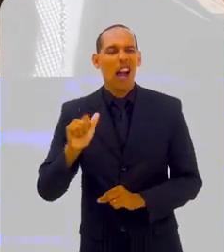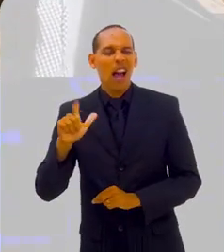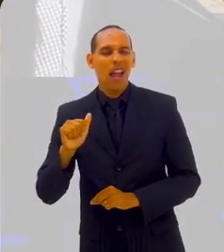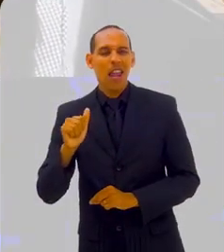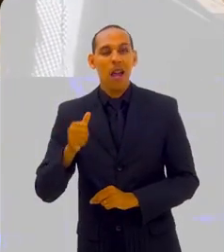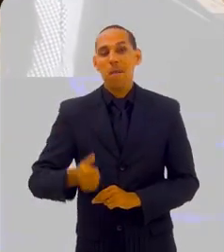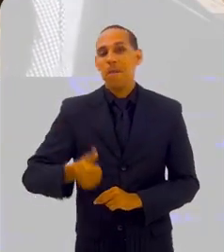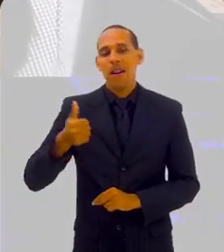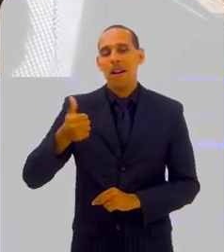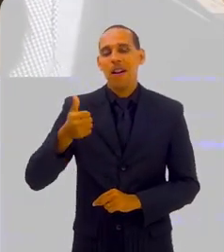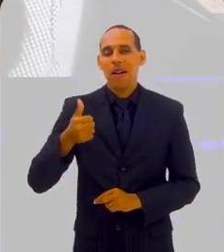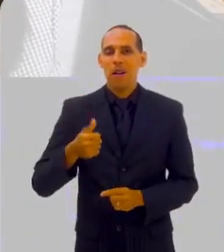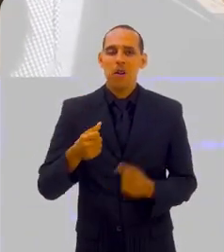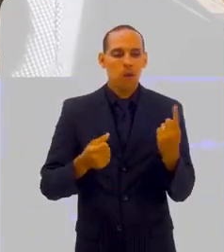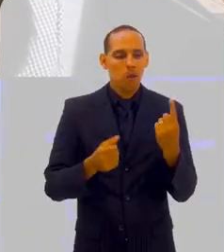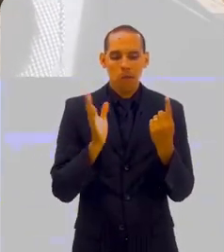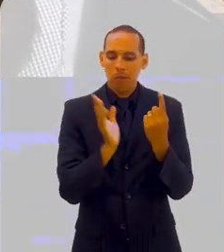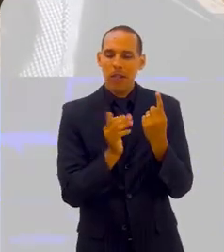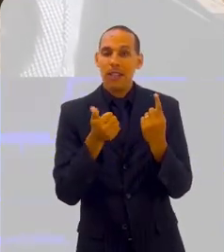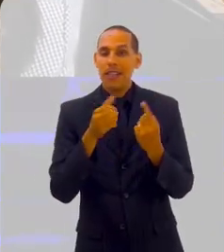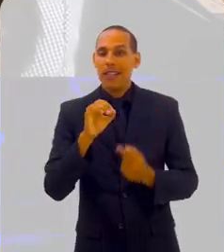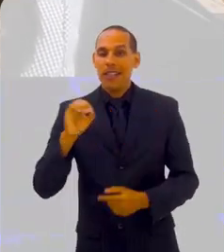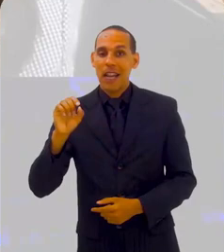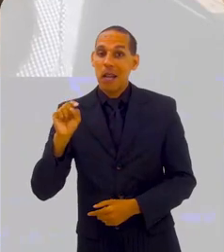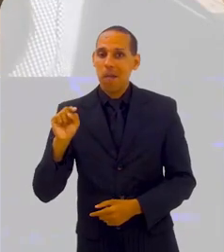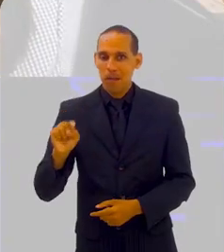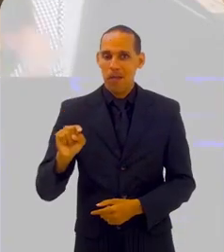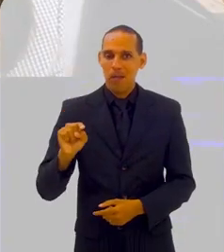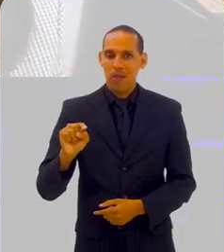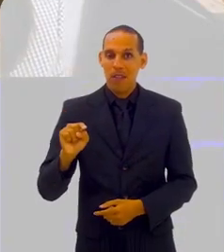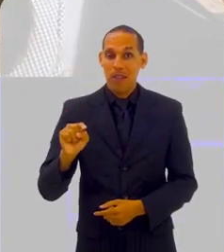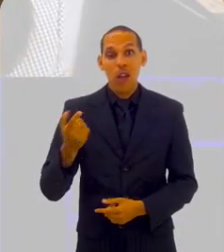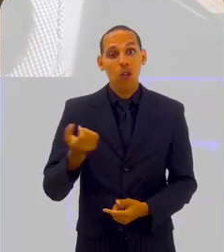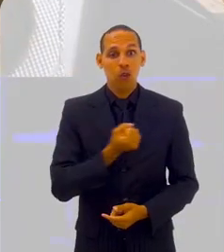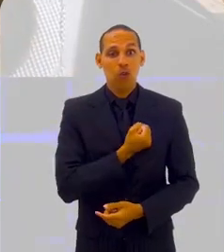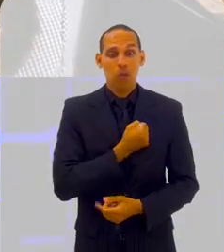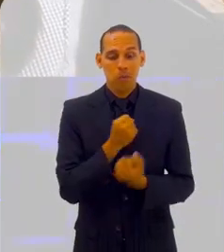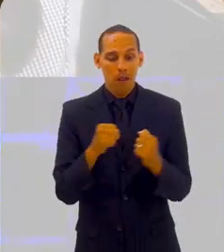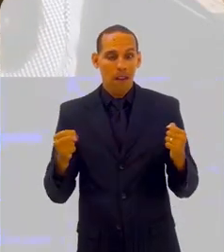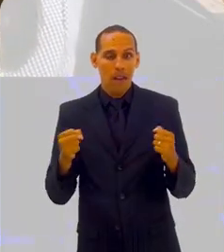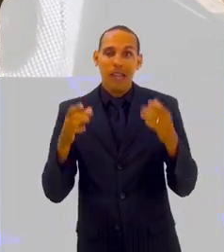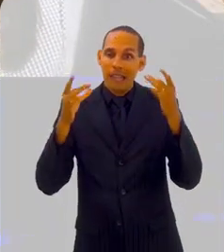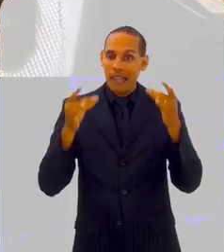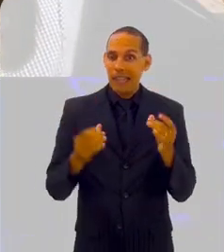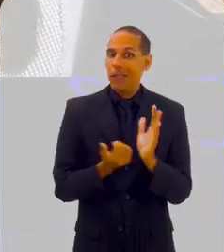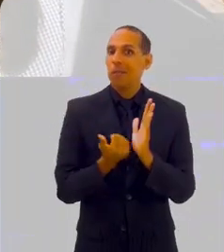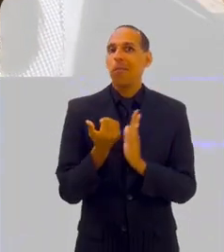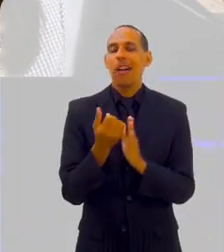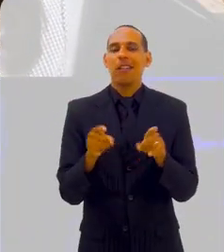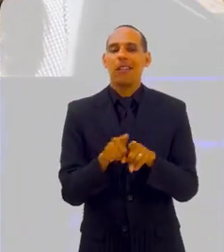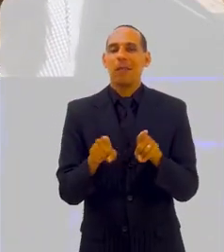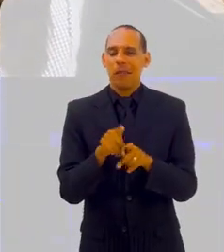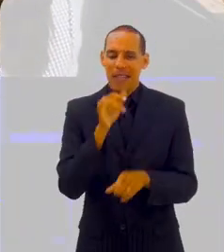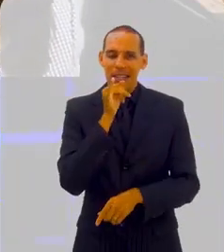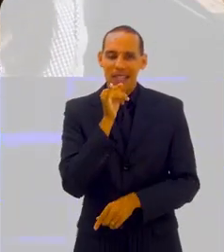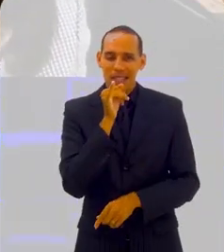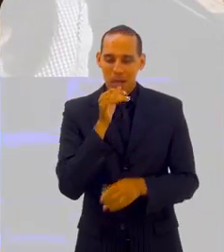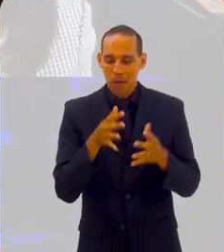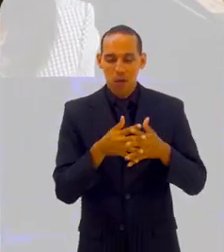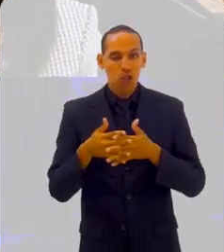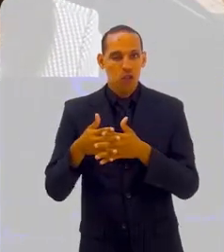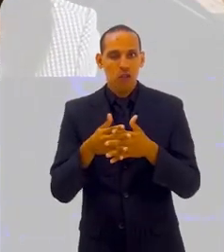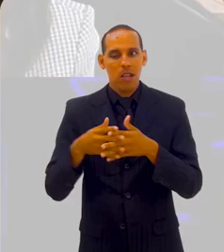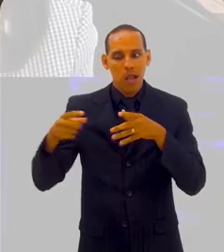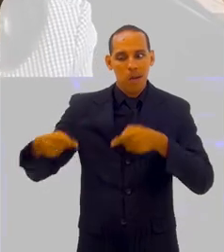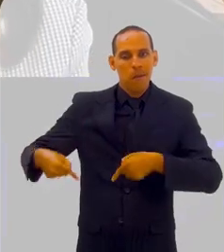digamos, maiores que 1 para 100 mil, desculpa. Quanto menor o número, maior o detalhe, né? Então, ou seja, os Estados Unidos, que é